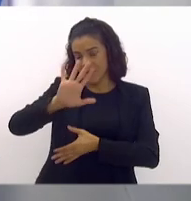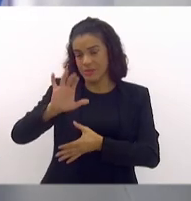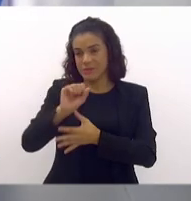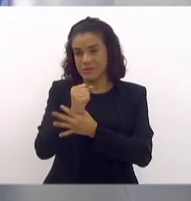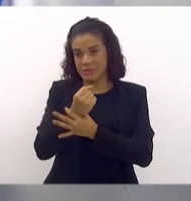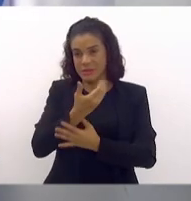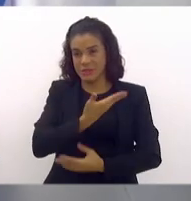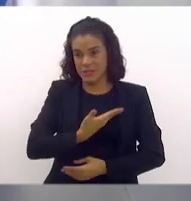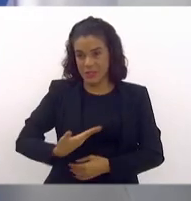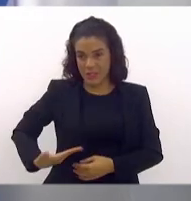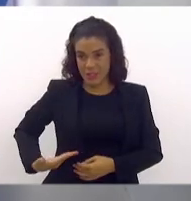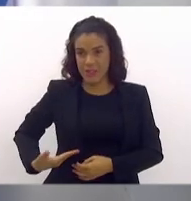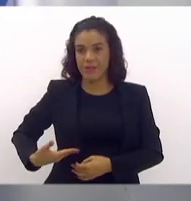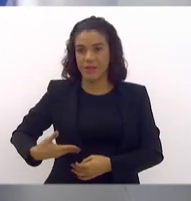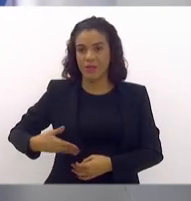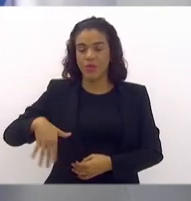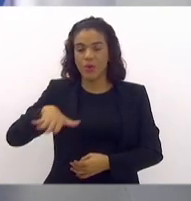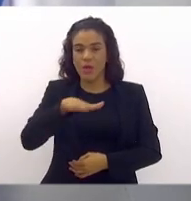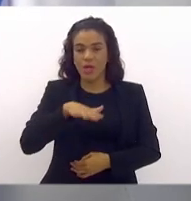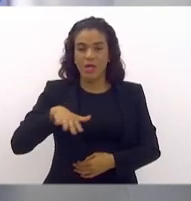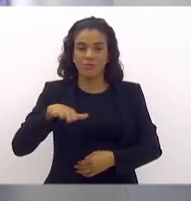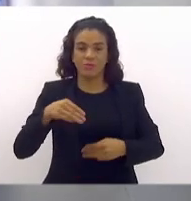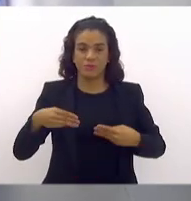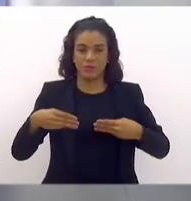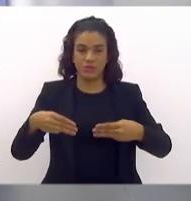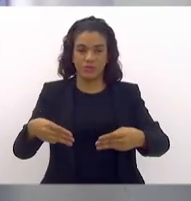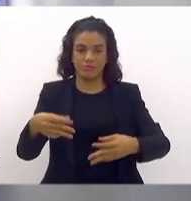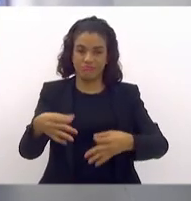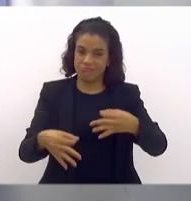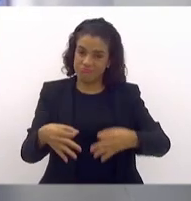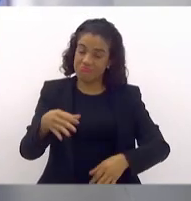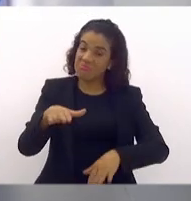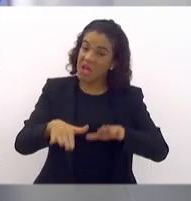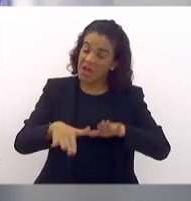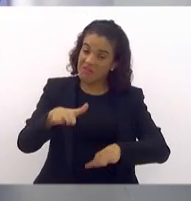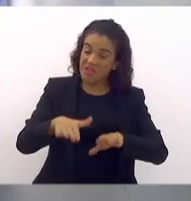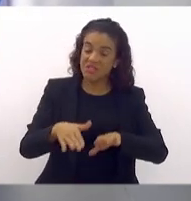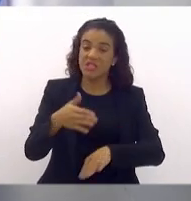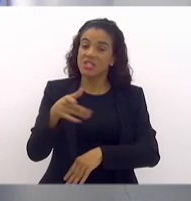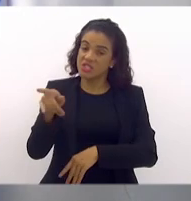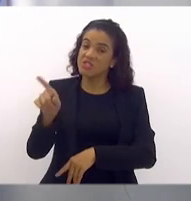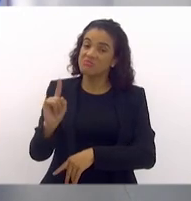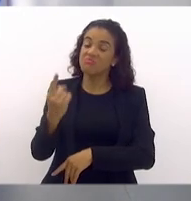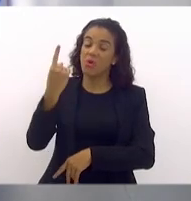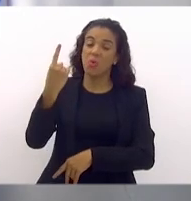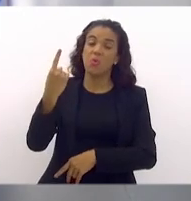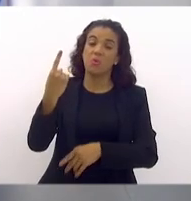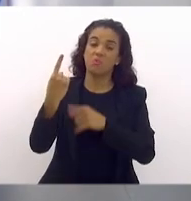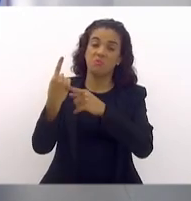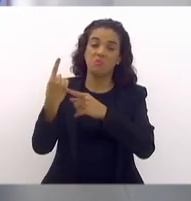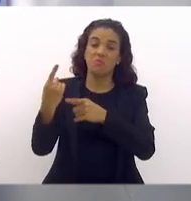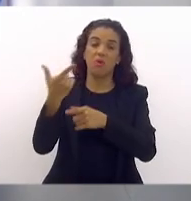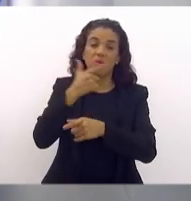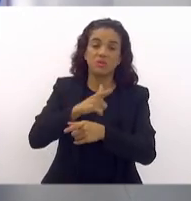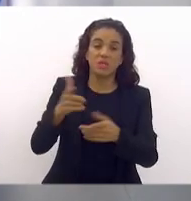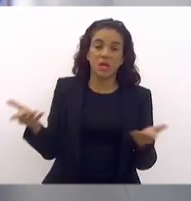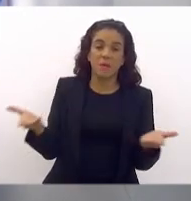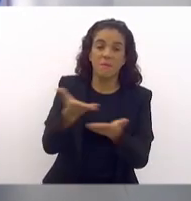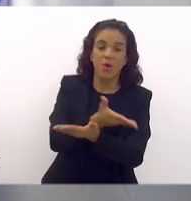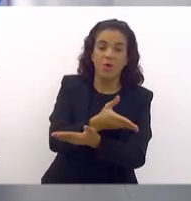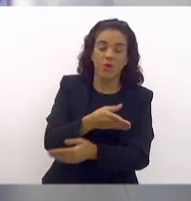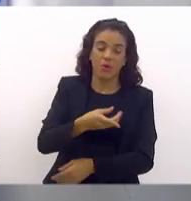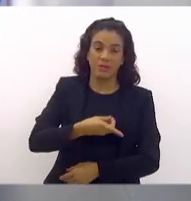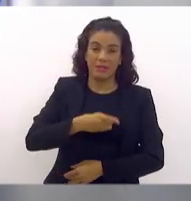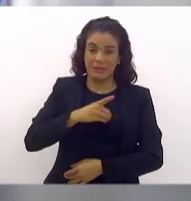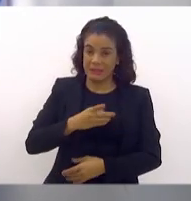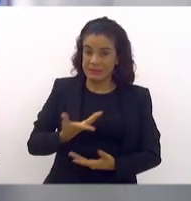Pública, dentro do Ministério da Justiça, talvez esse pudesse ser um órgão que fizesse a interlocução com as